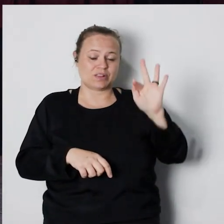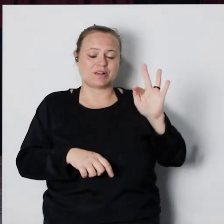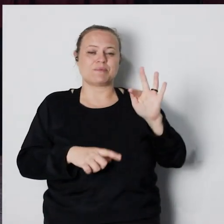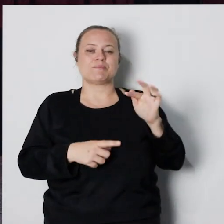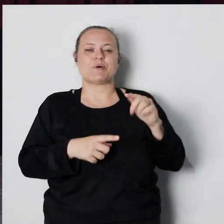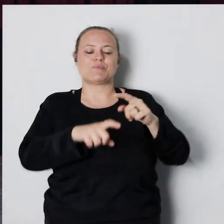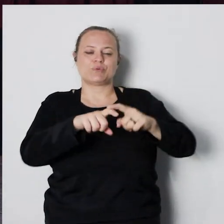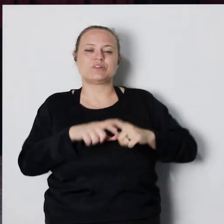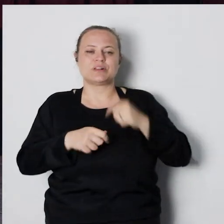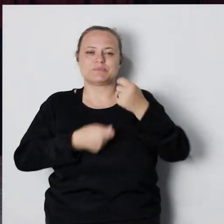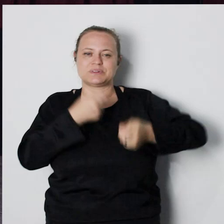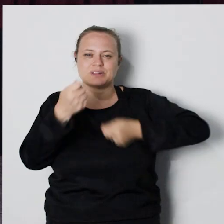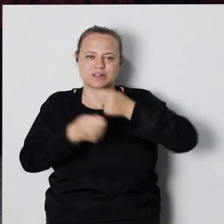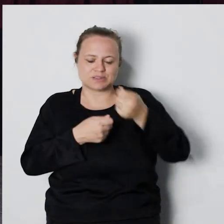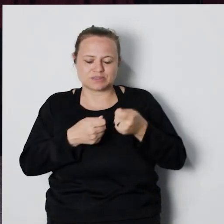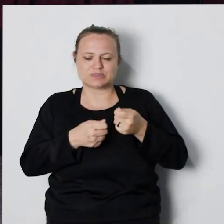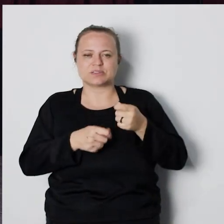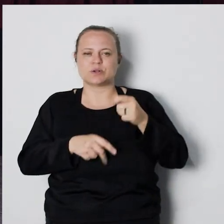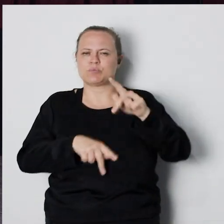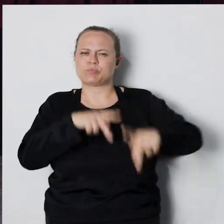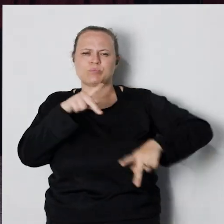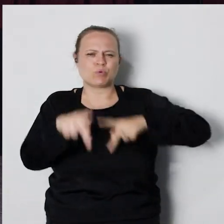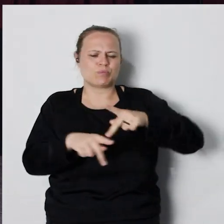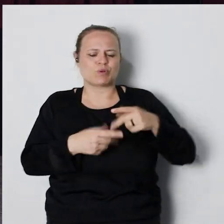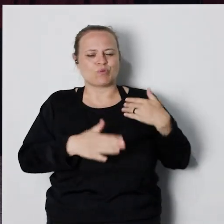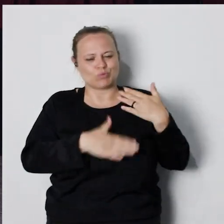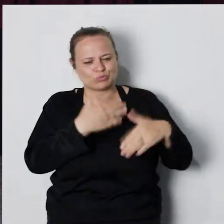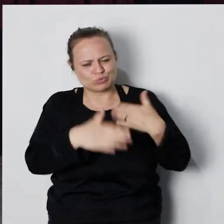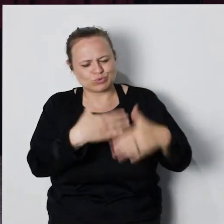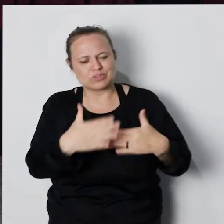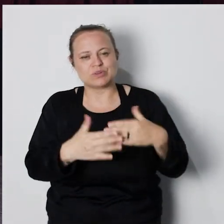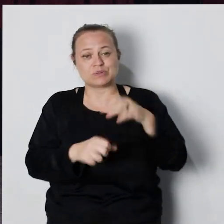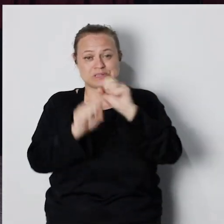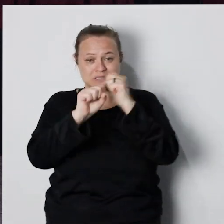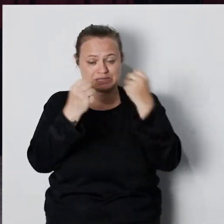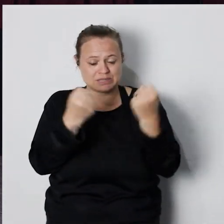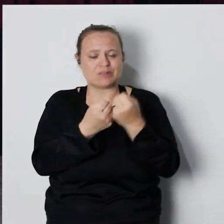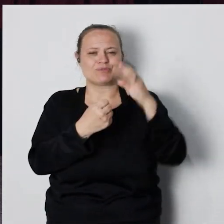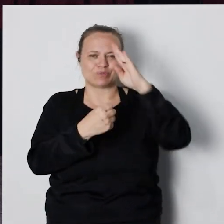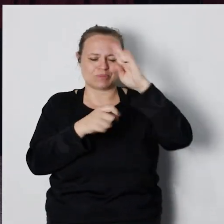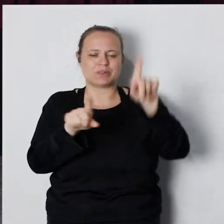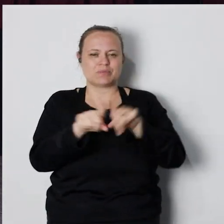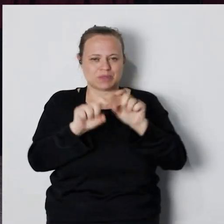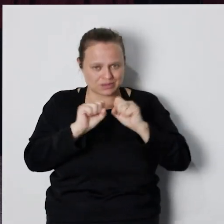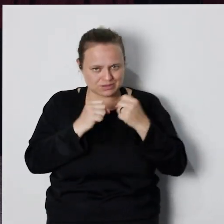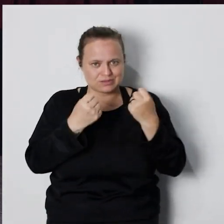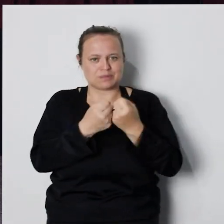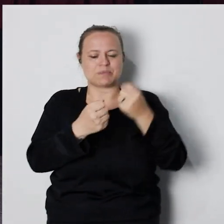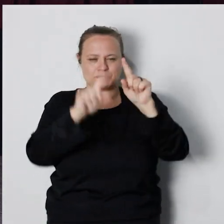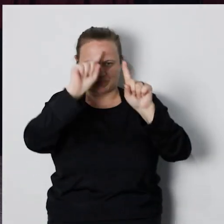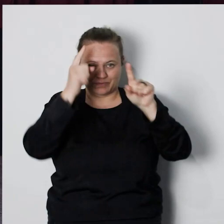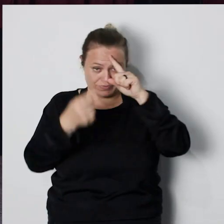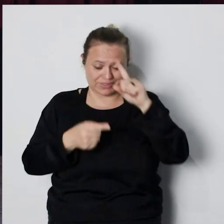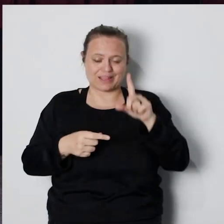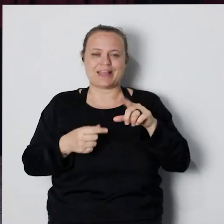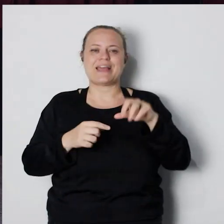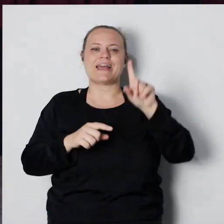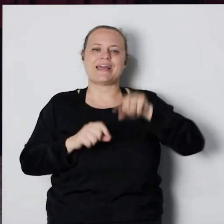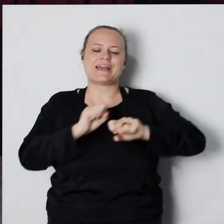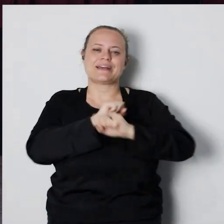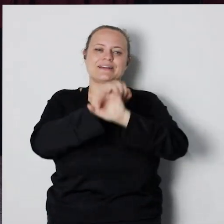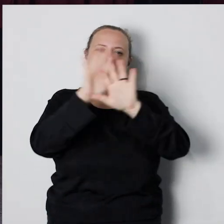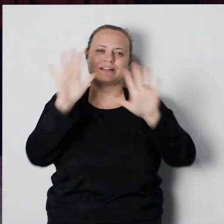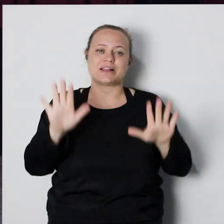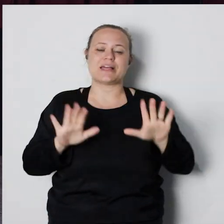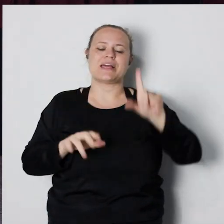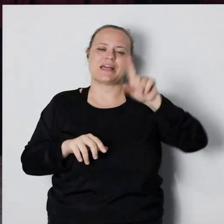nos estados e municípios as coisas continuaram, felizmente, mas no governo federal não. Então, a administração pública, tudo que a gente